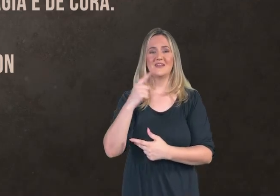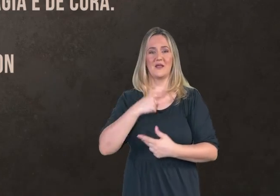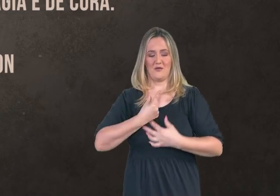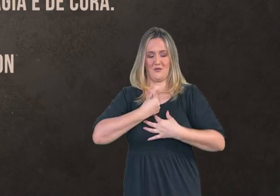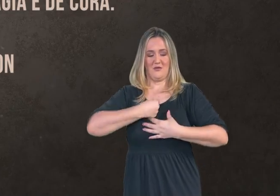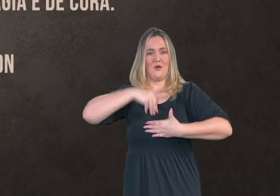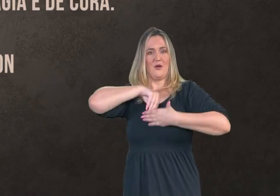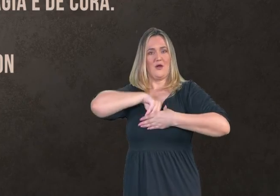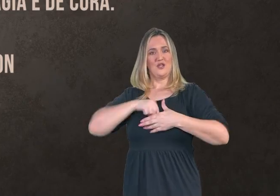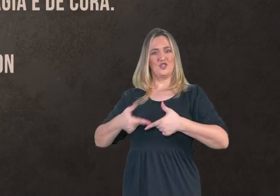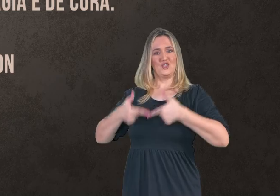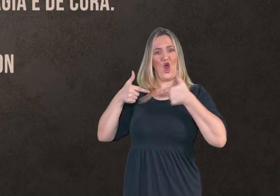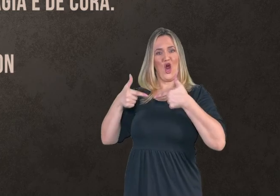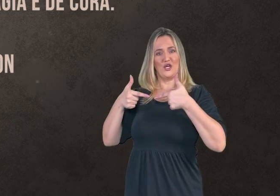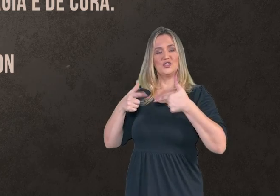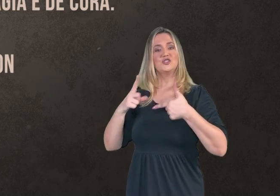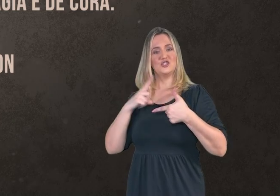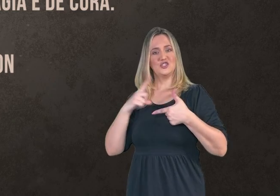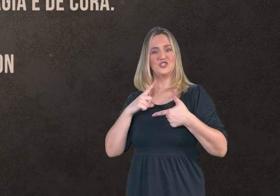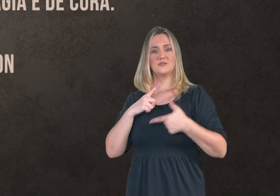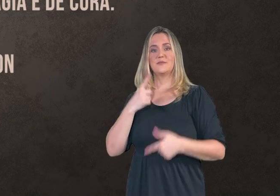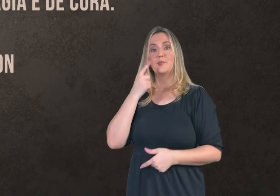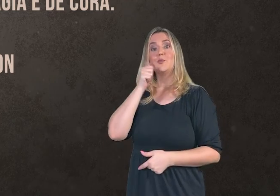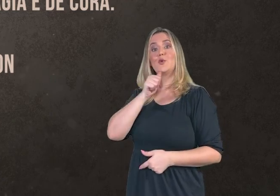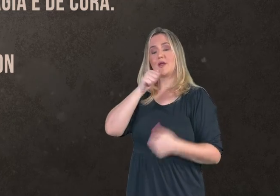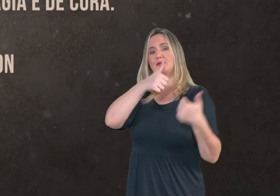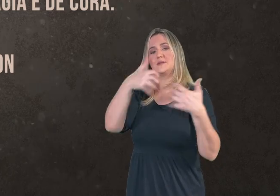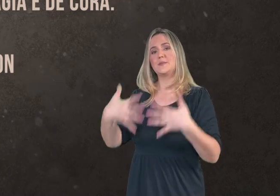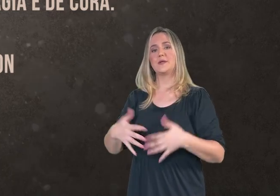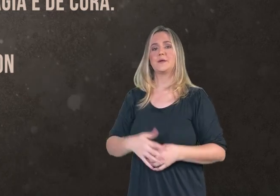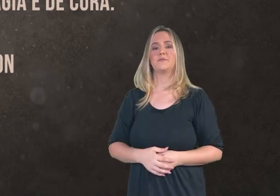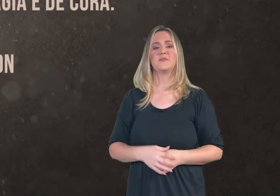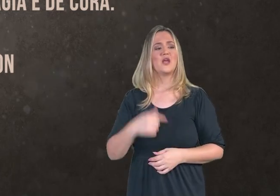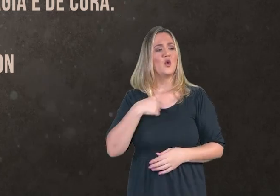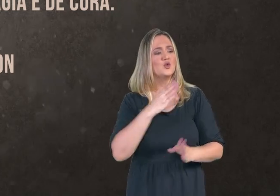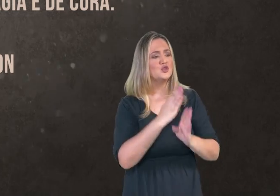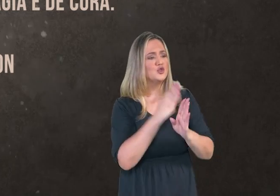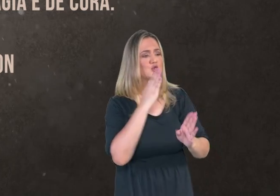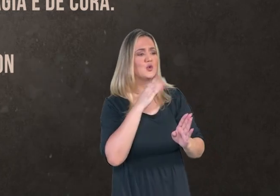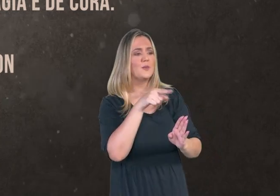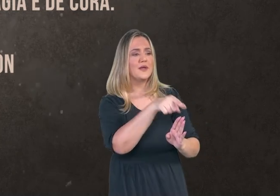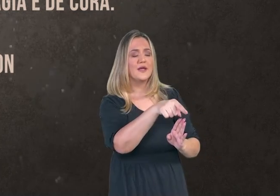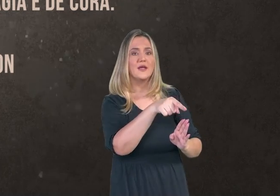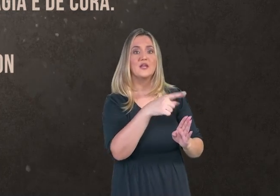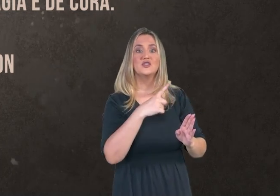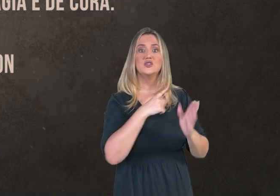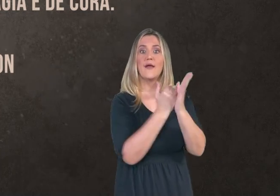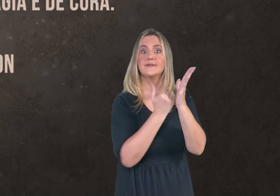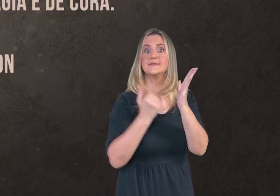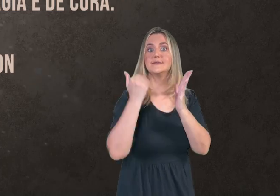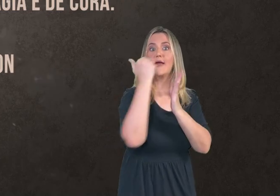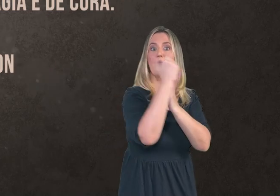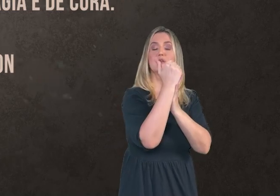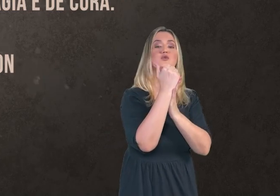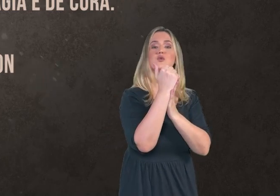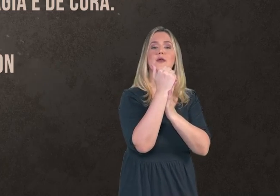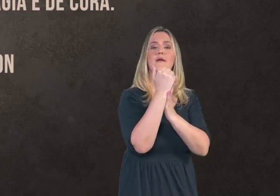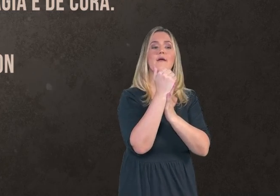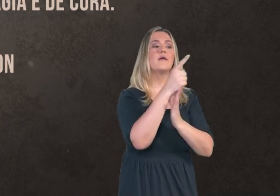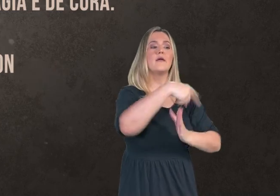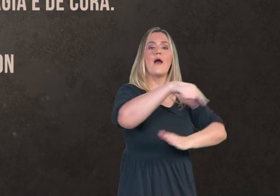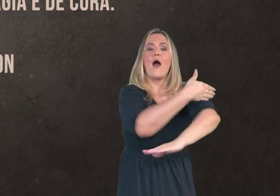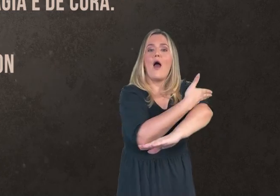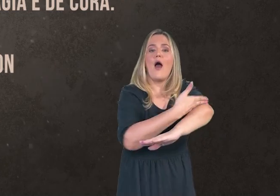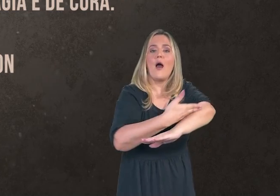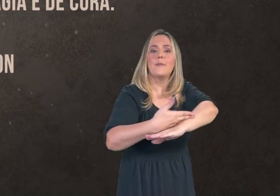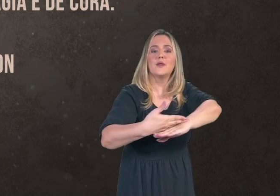diz. Quando descobri que a feitiçaria era excessiva, foi interessante ver as diferenças entre os feiticeiros. Hoje